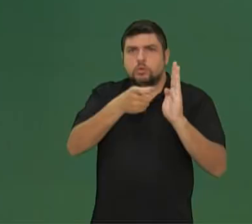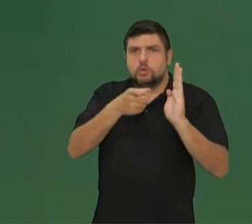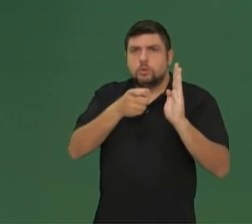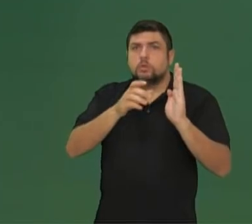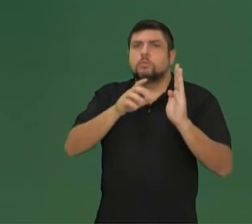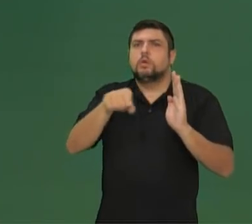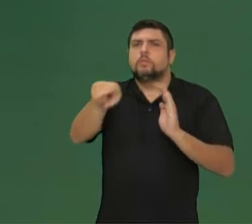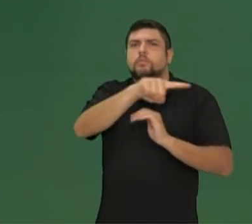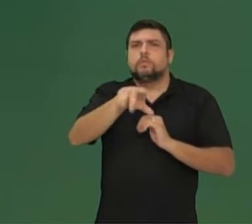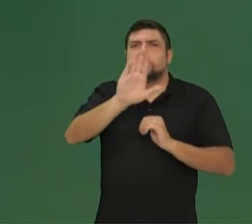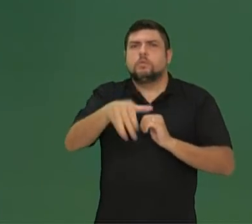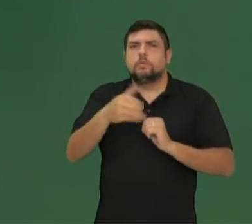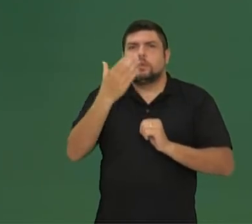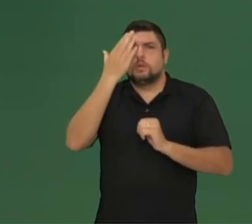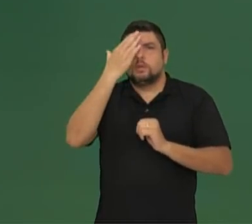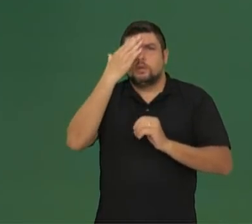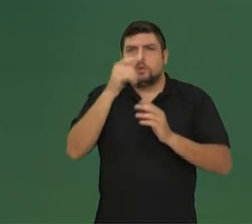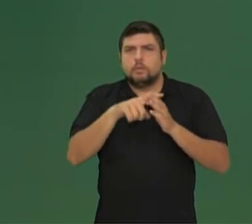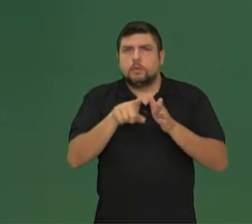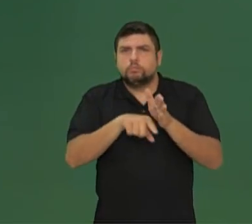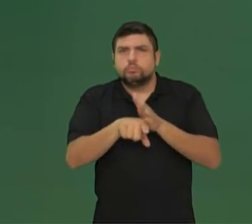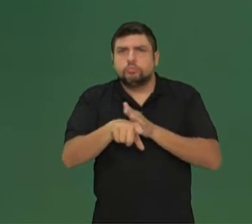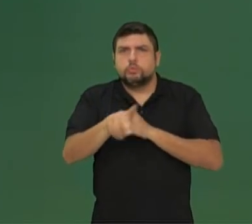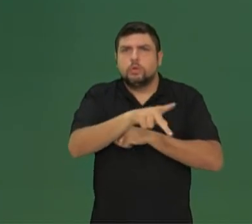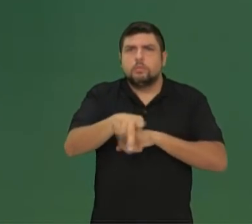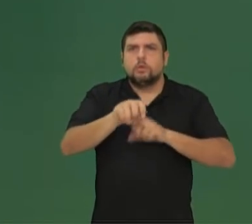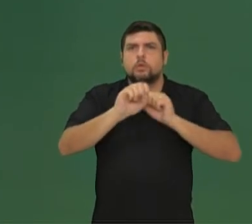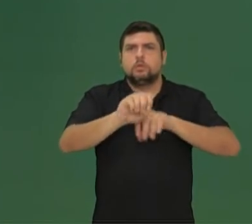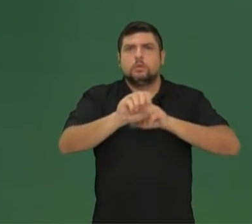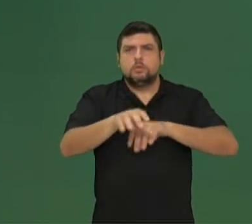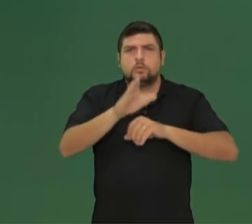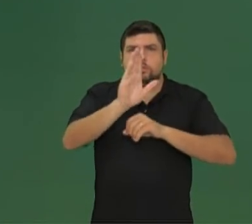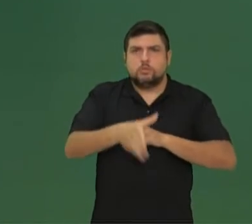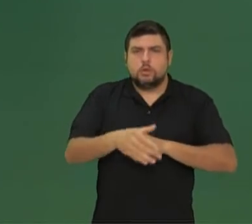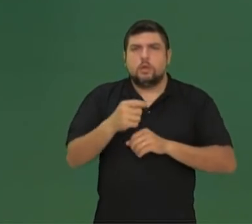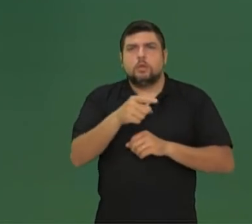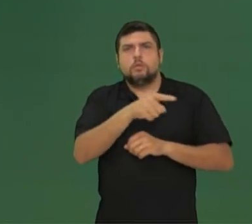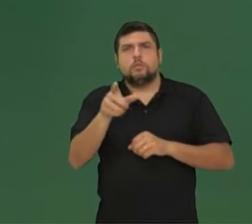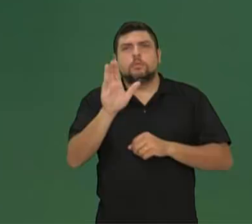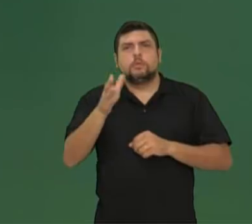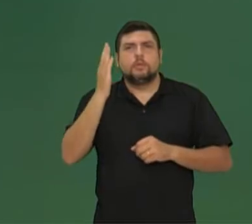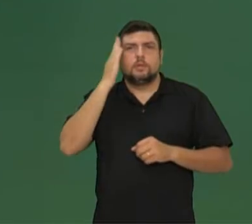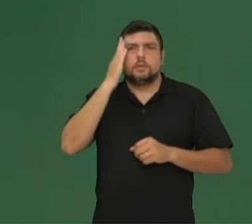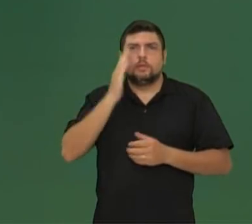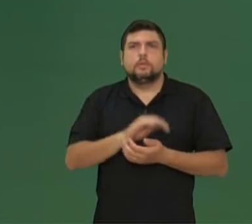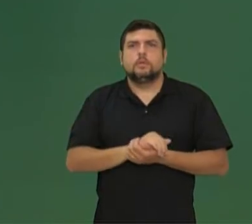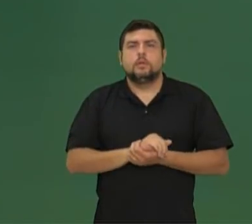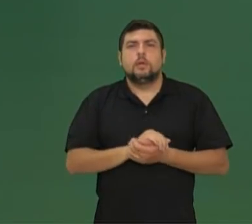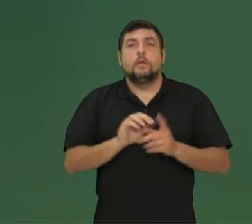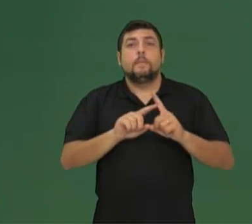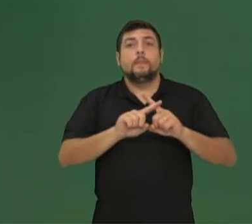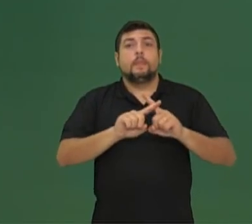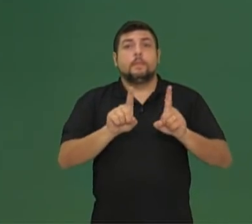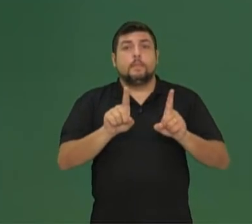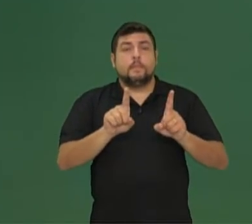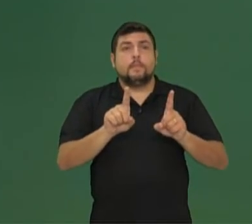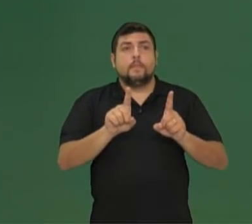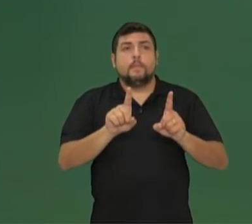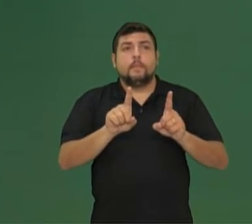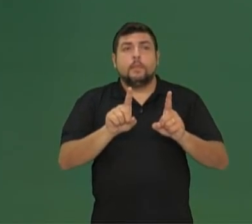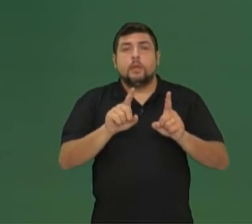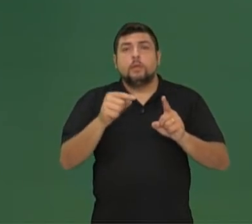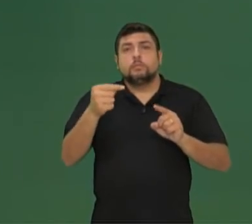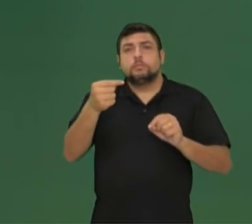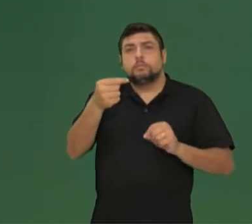fácil. Verifiquem nos registros de vocês aí que vocês já sabem qual é essa função módulo de x. Mas, o que acontece